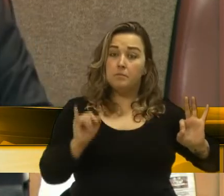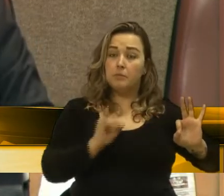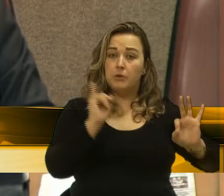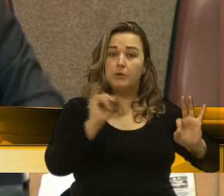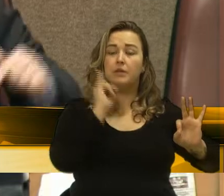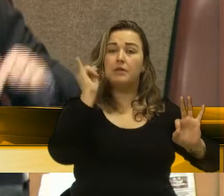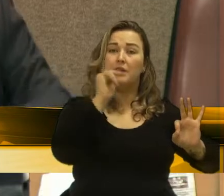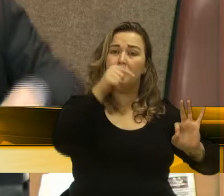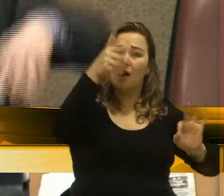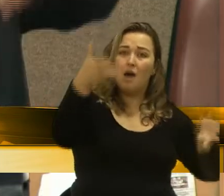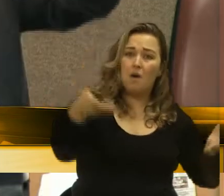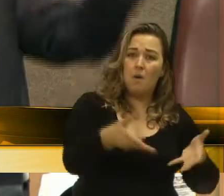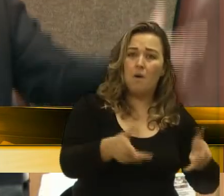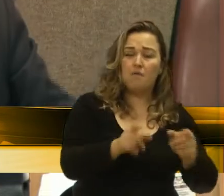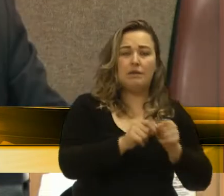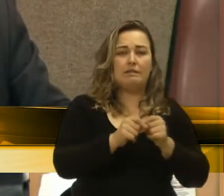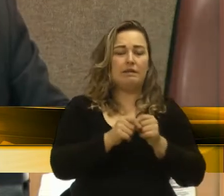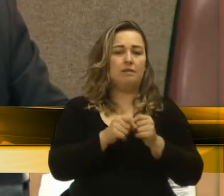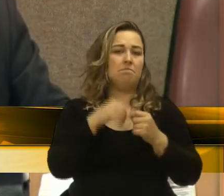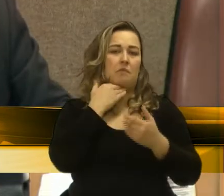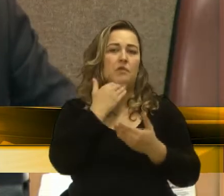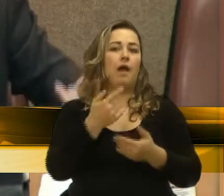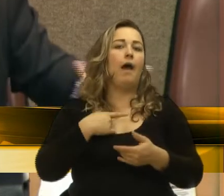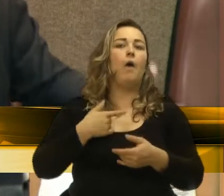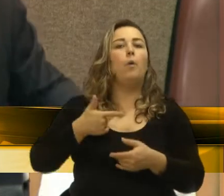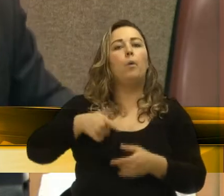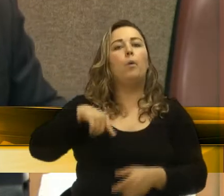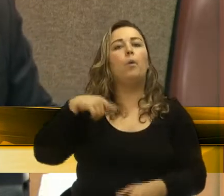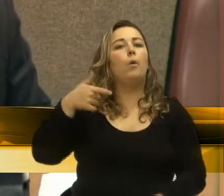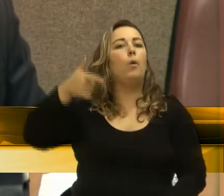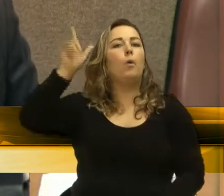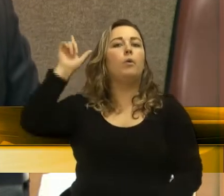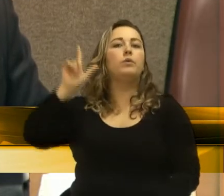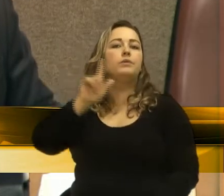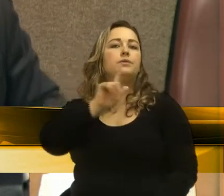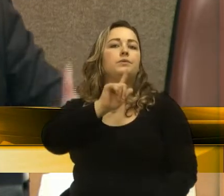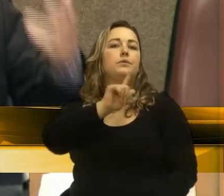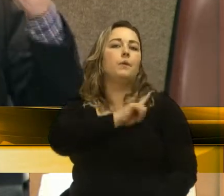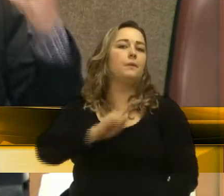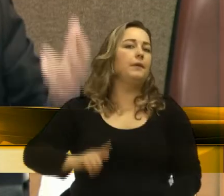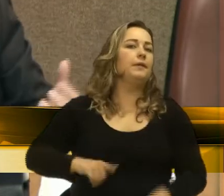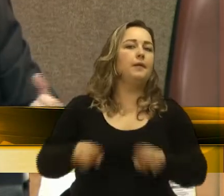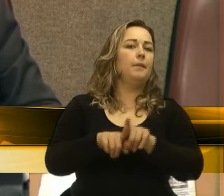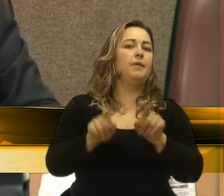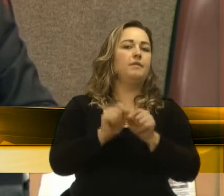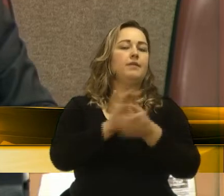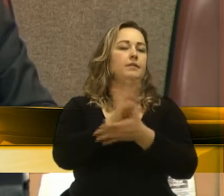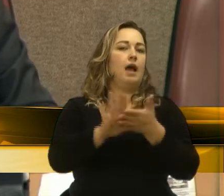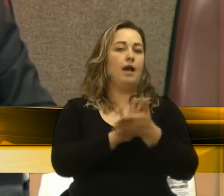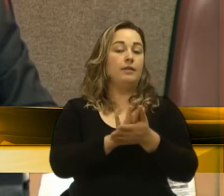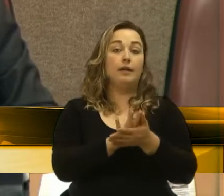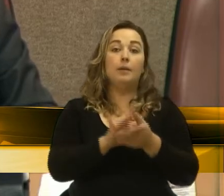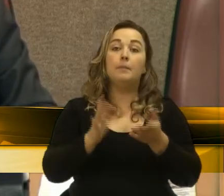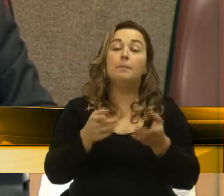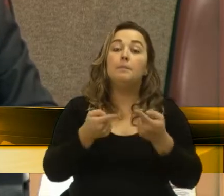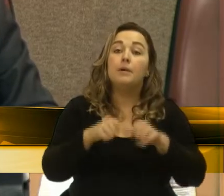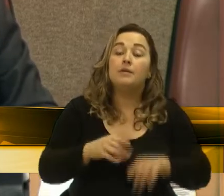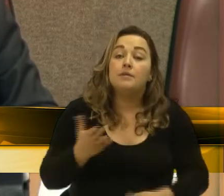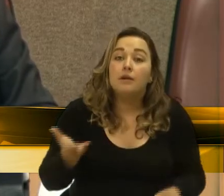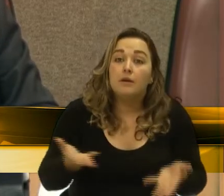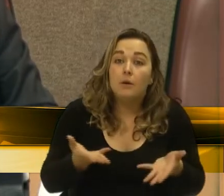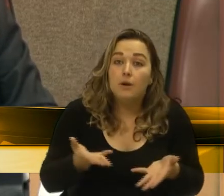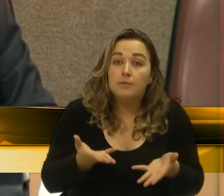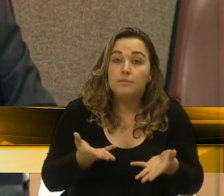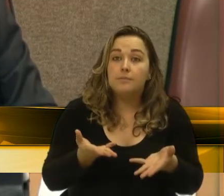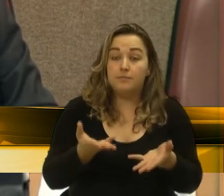também, mas se esta é a mudança, que faça alguma coisa nova. Então, vereador Felipe, nós não fizemos